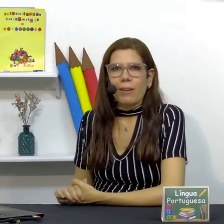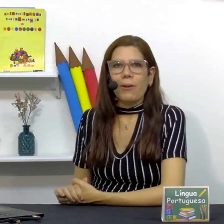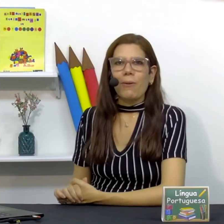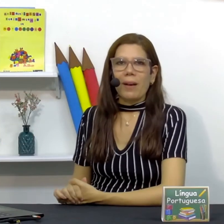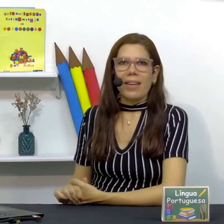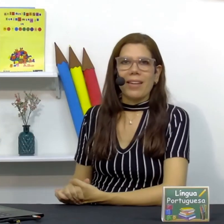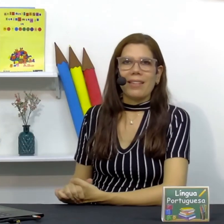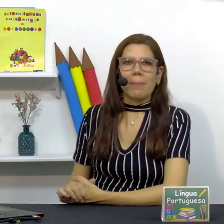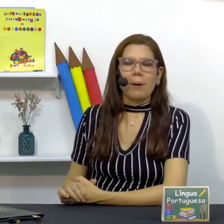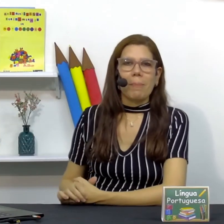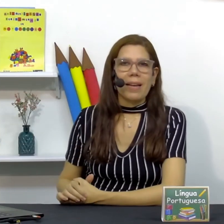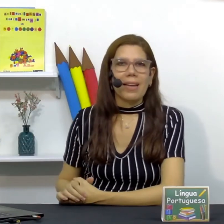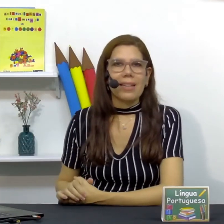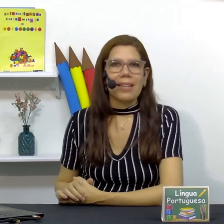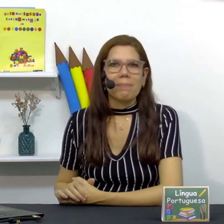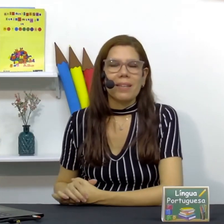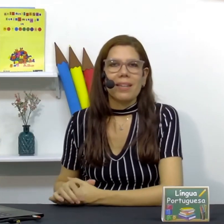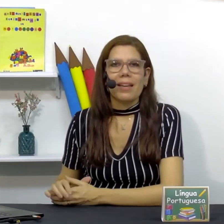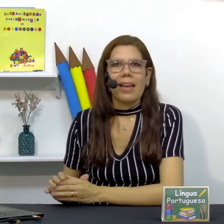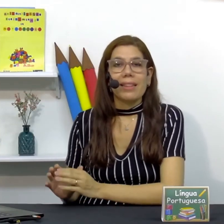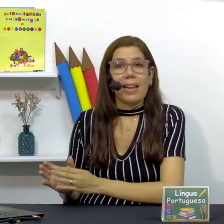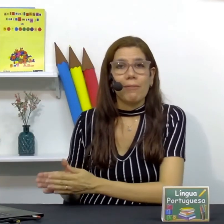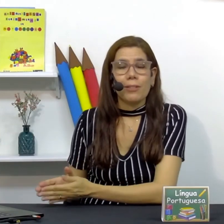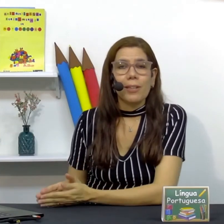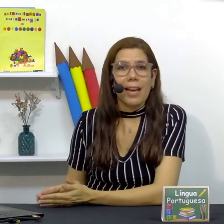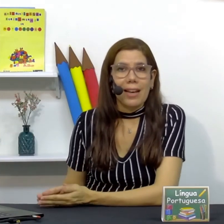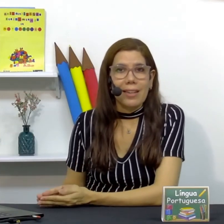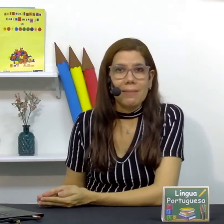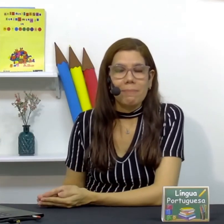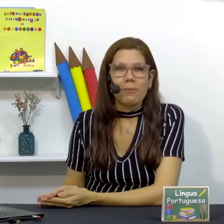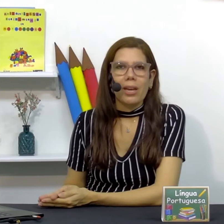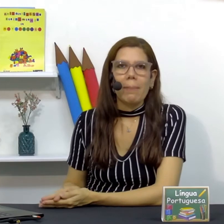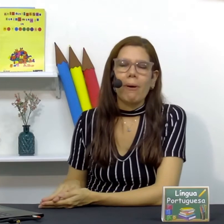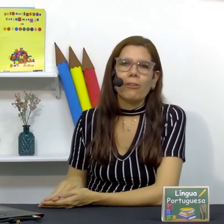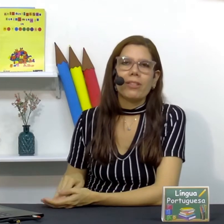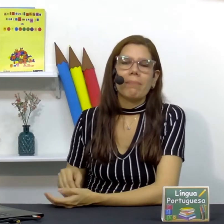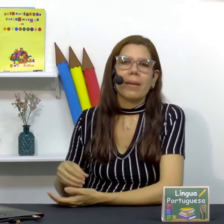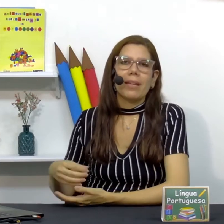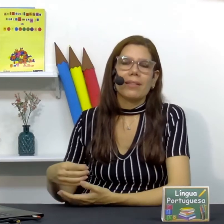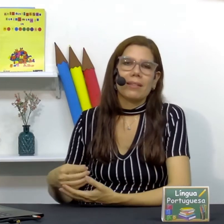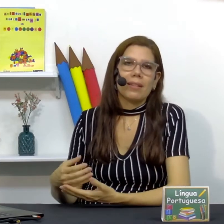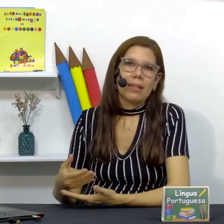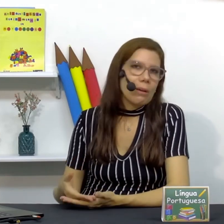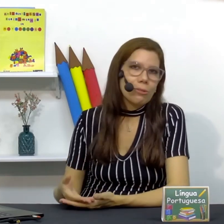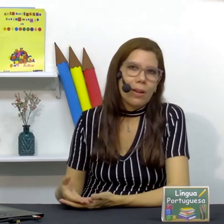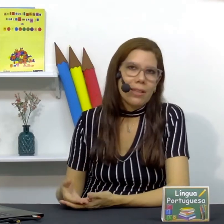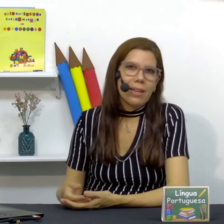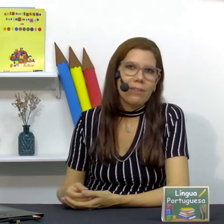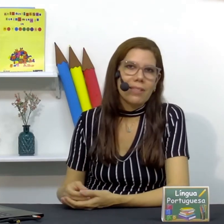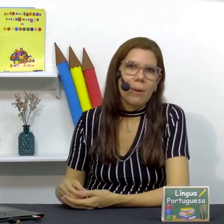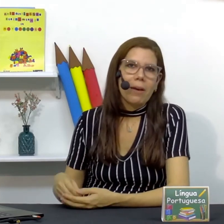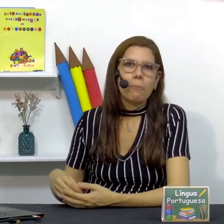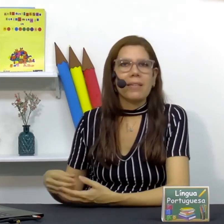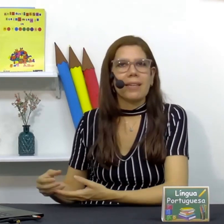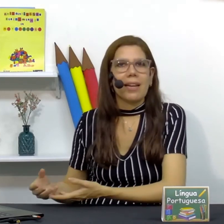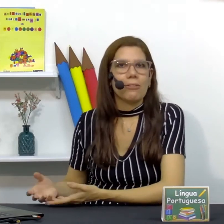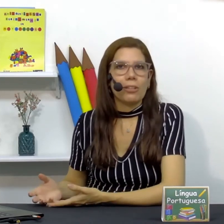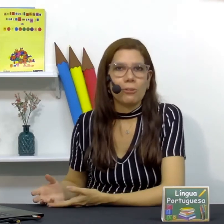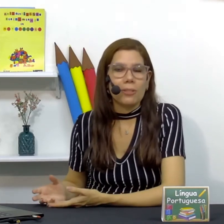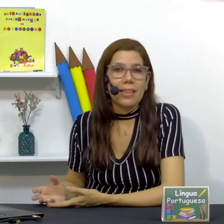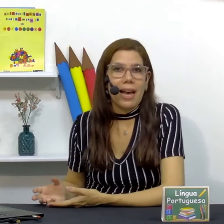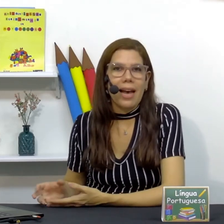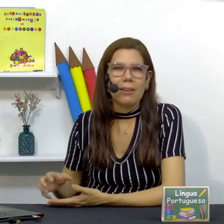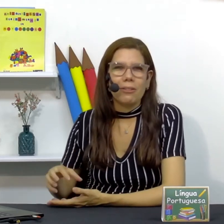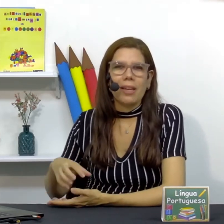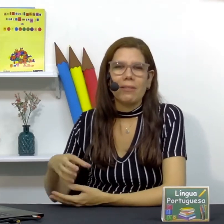Você verificou aí nessa propaganda? É televisionada, né? Pode também, não só na televisão, mas passar nas